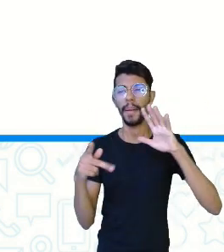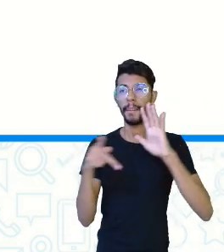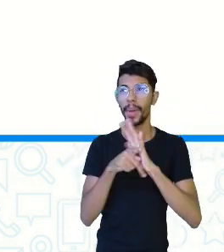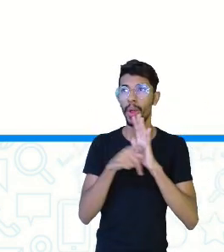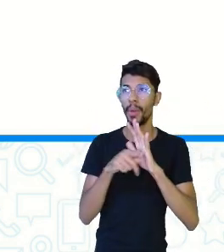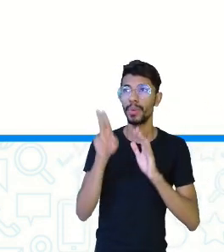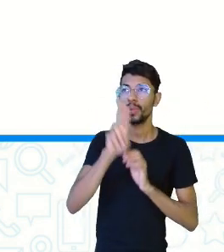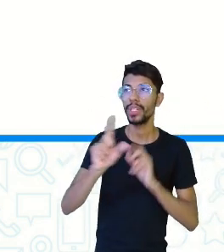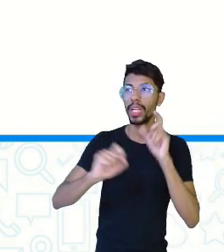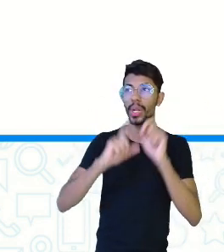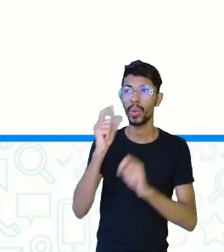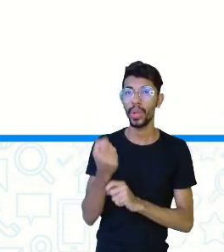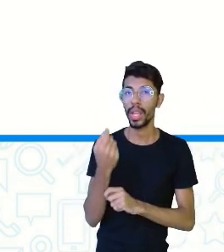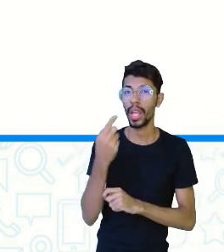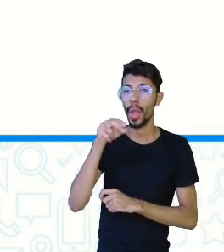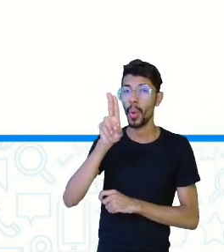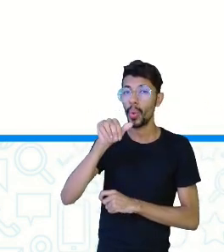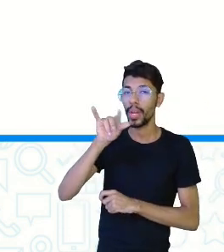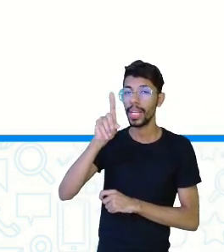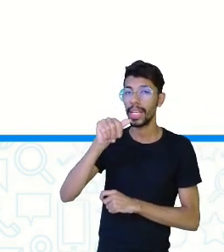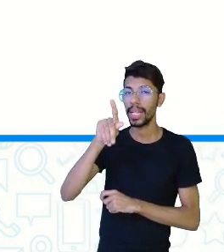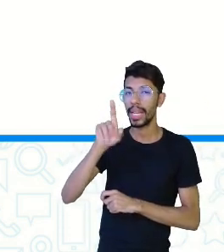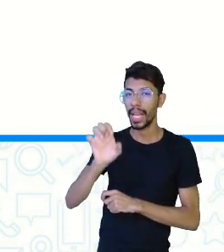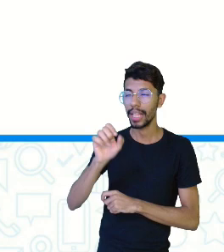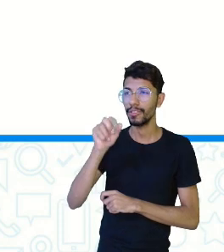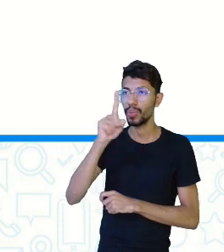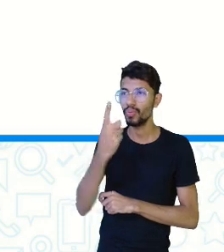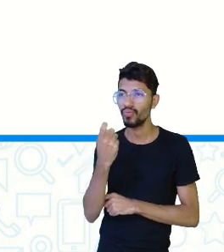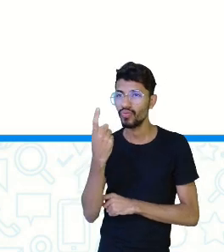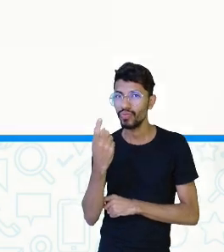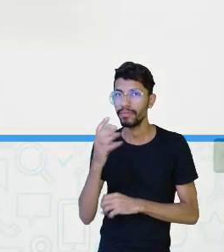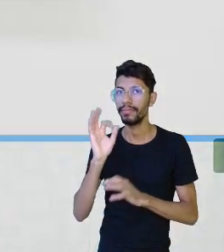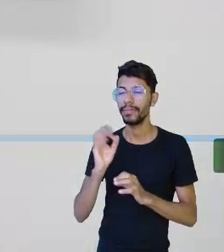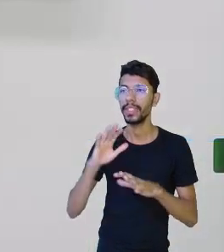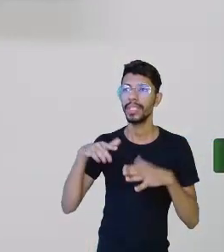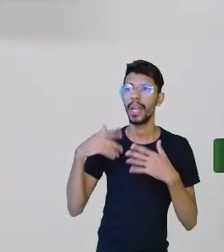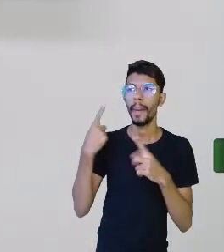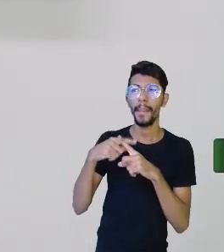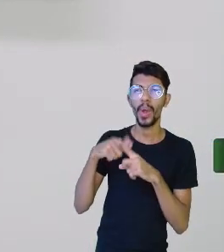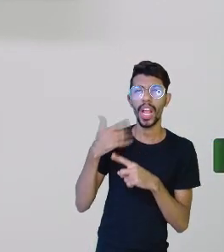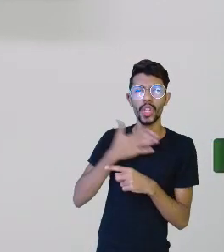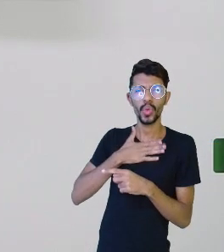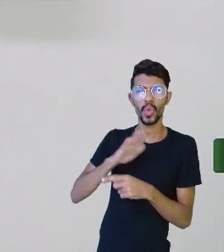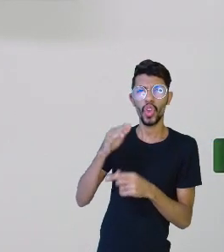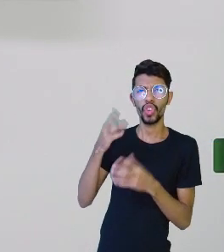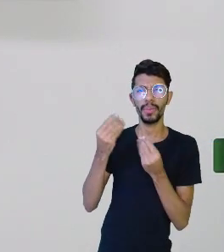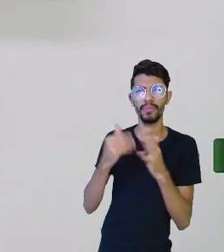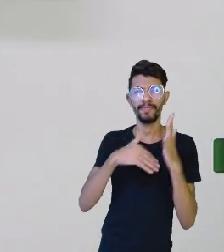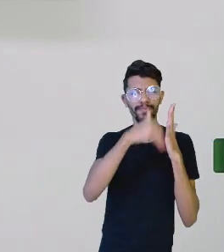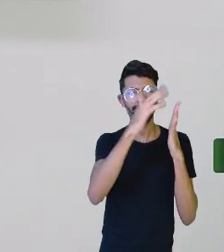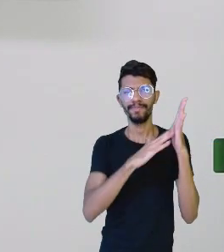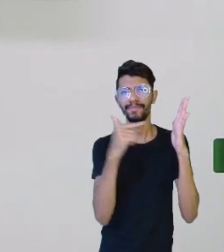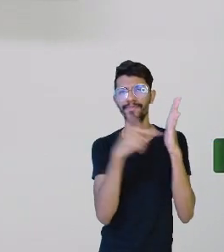E ele está querendo revestir essa parede, porque ele não está gostando muito da parede que está aí.